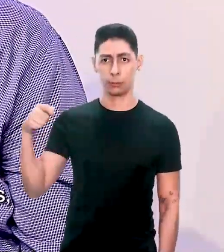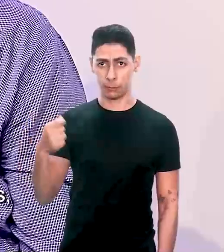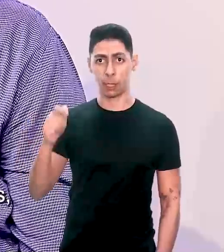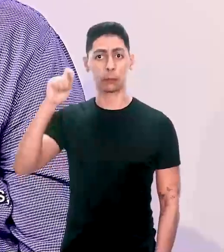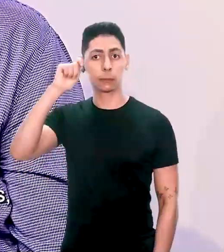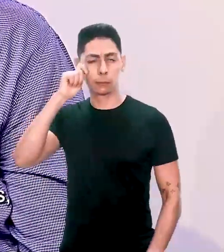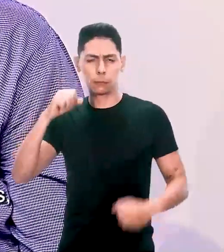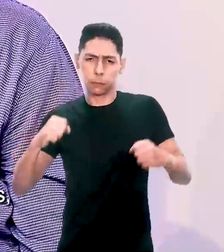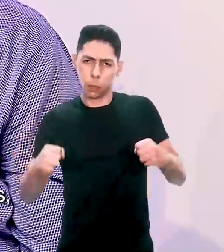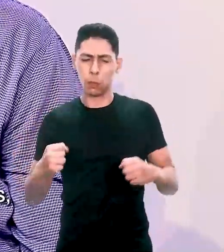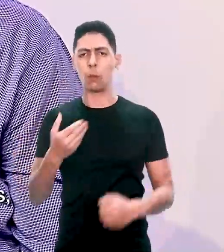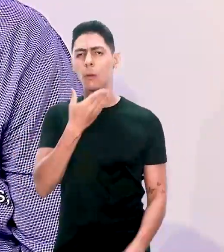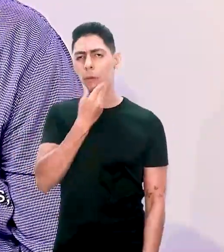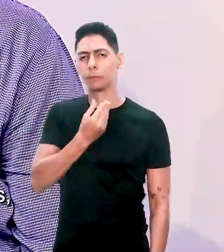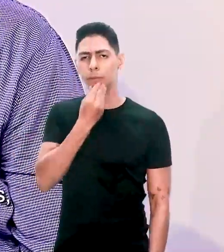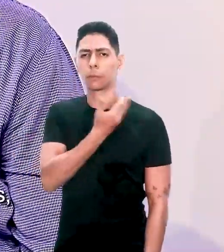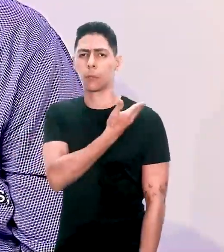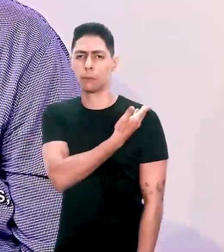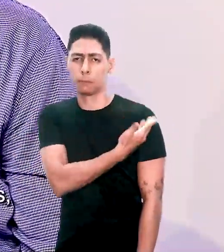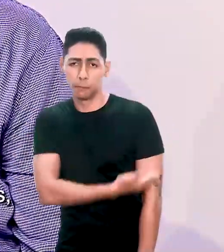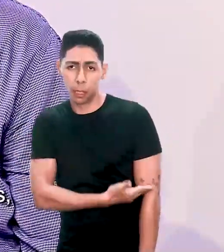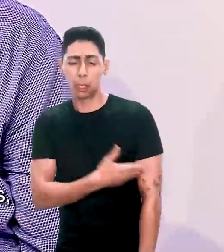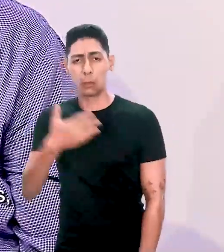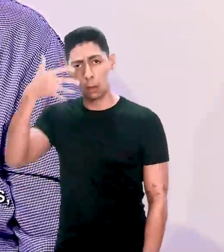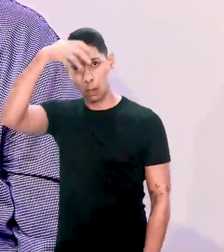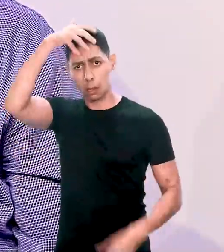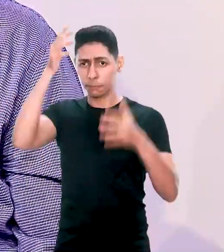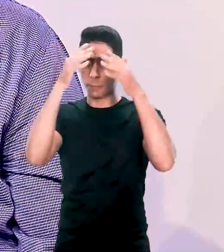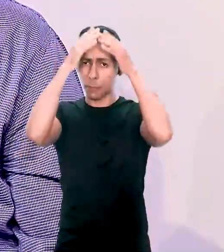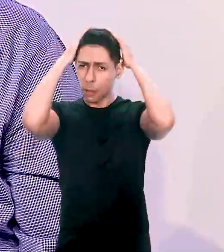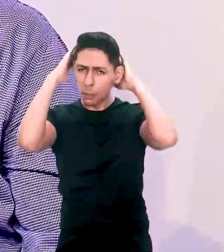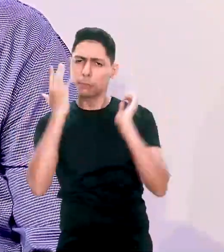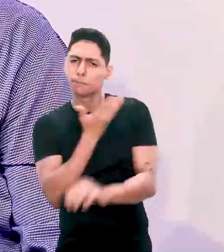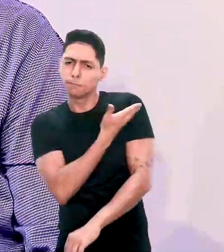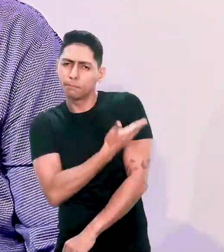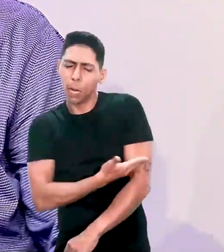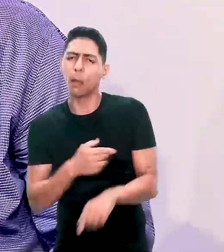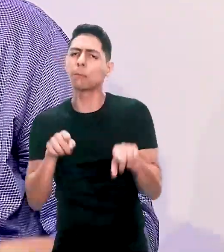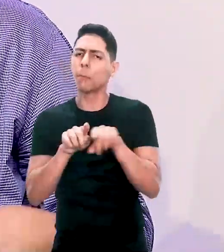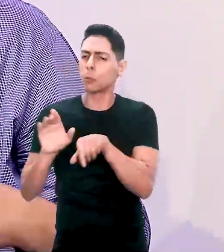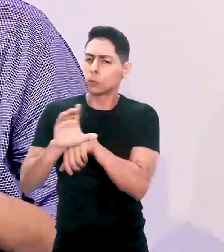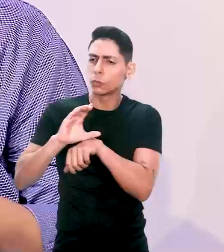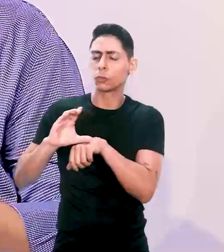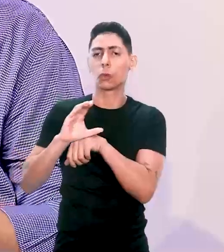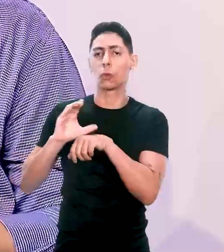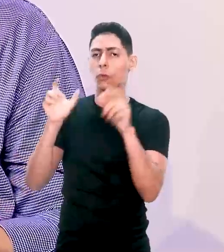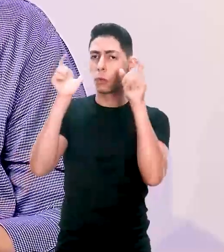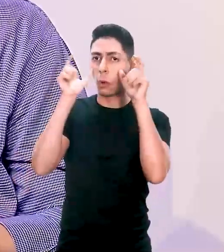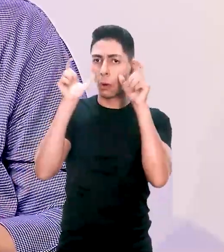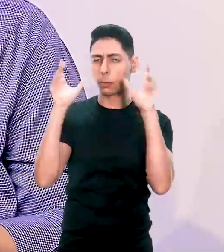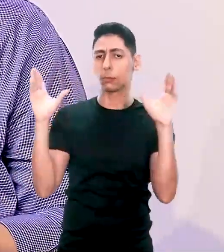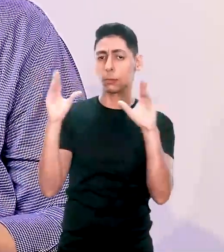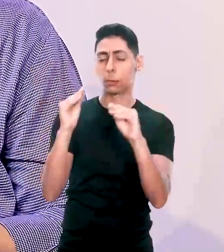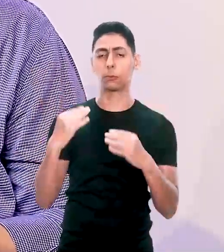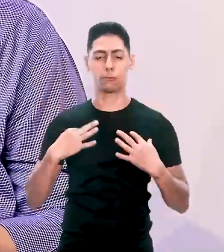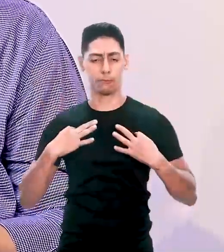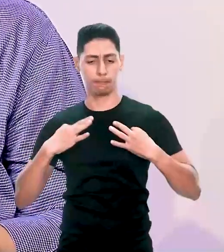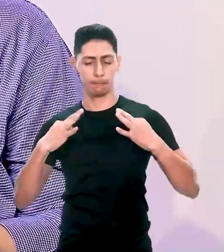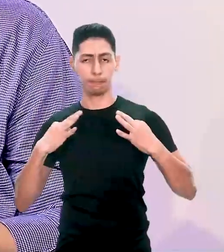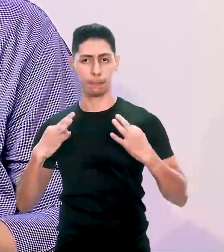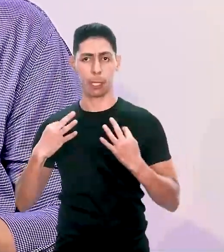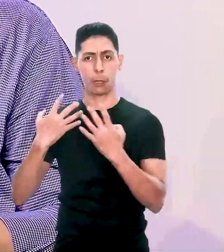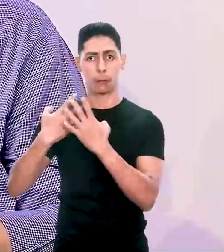branco, cabelos grisalhos, penteados para trás, uso óculos escuro, estou com uma camisa